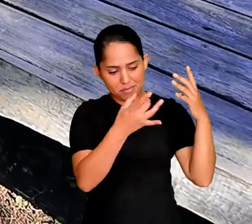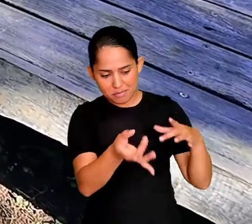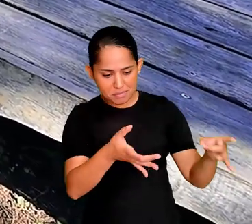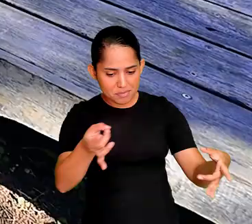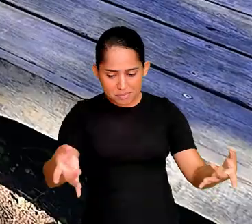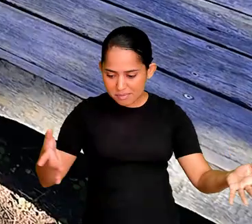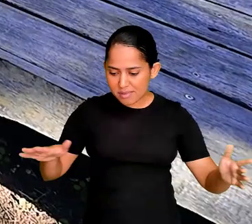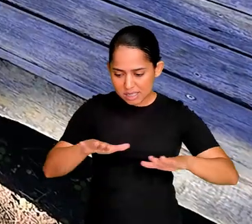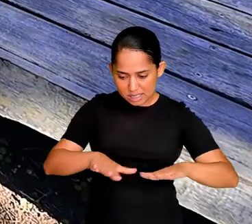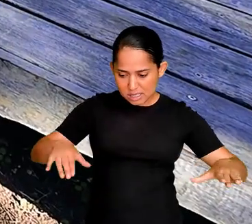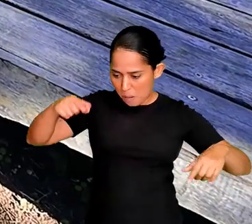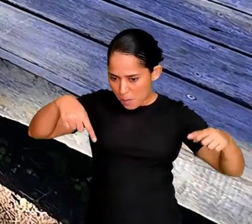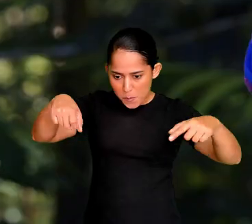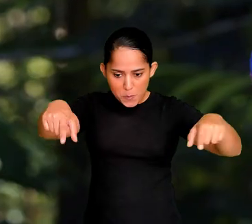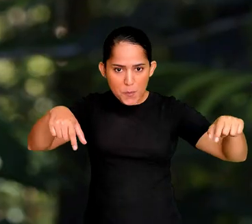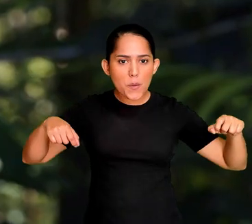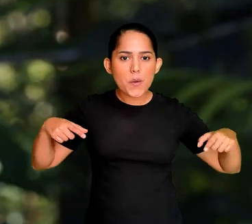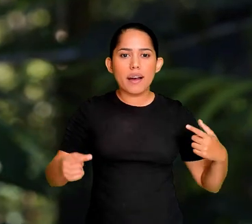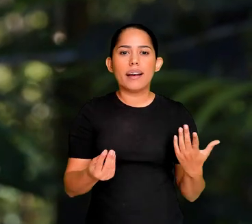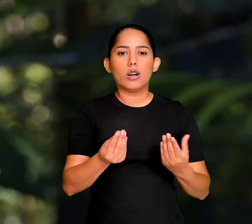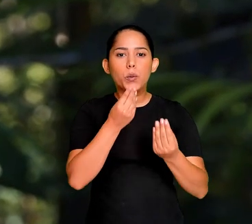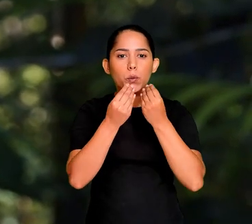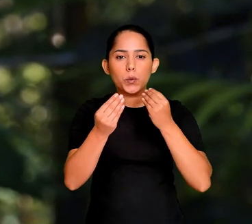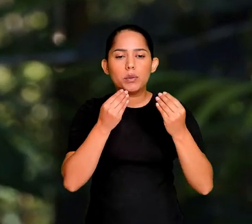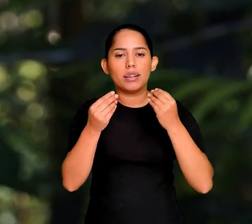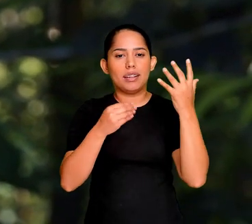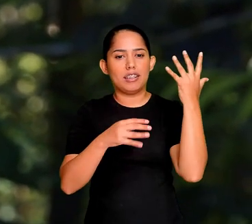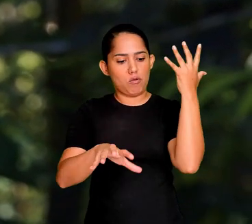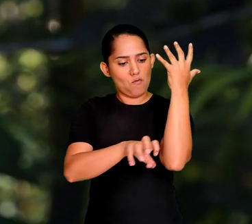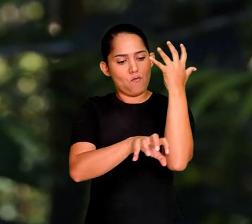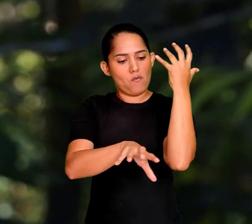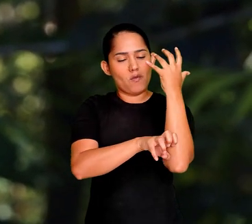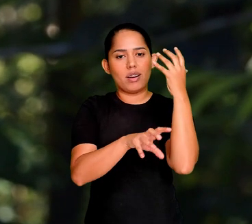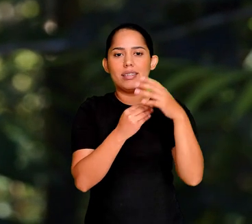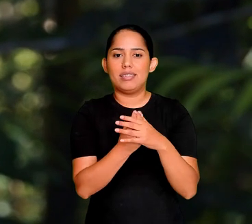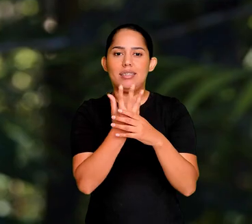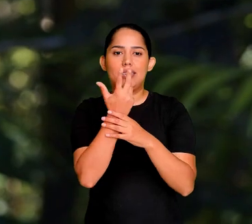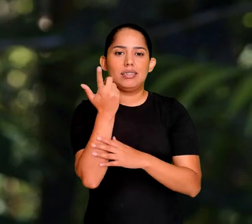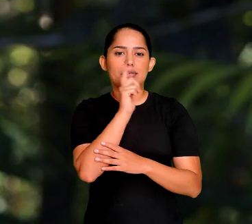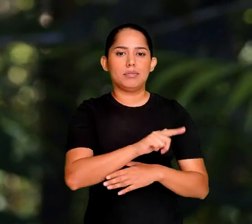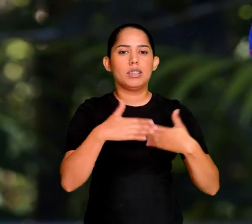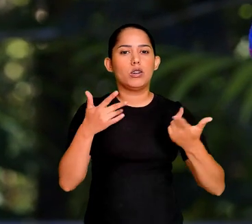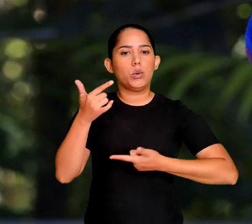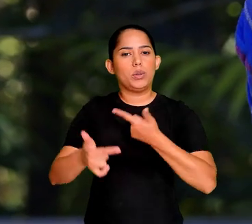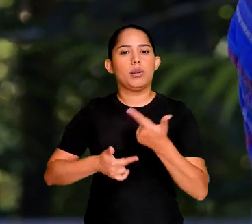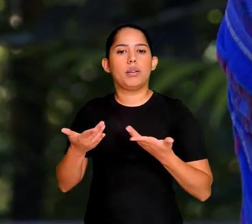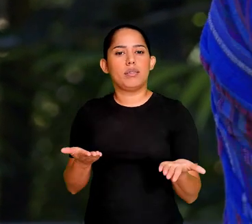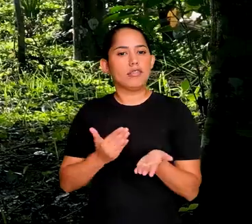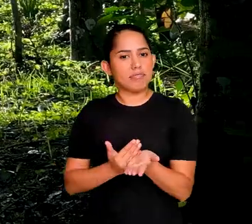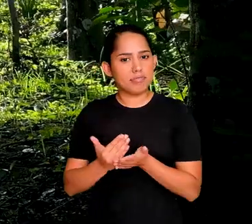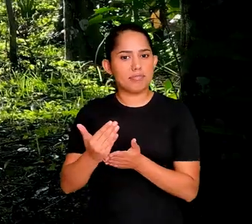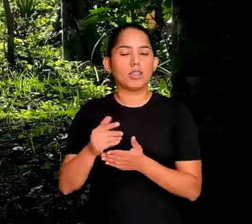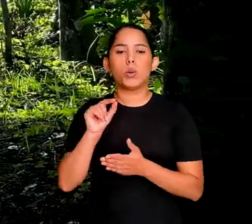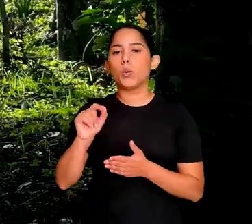galhos, com folhas, com troncos, para que essa sujeira se transforme, né, em comida para as futuras